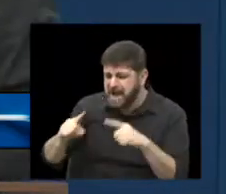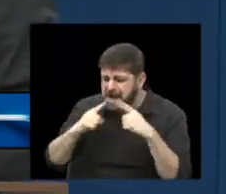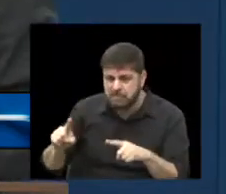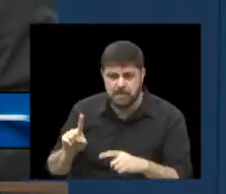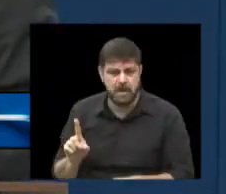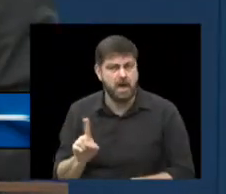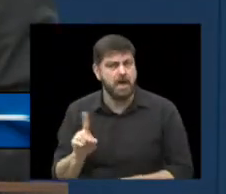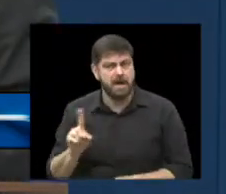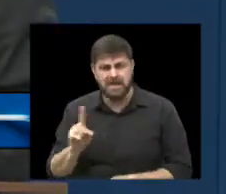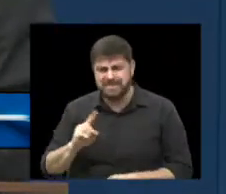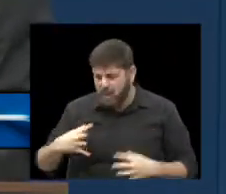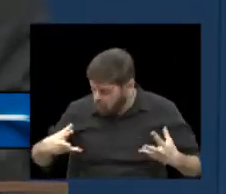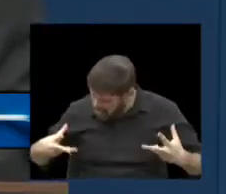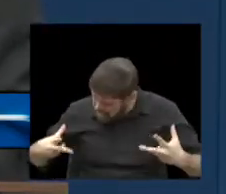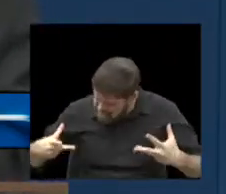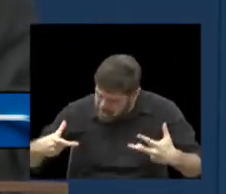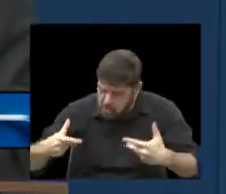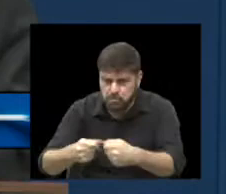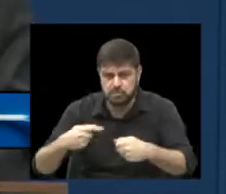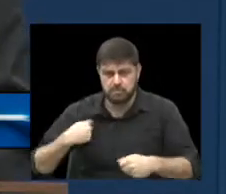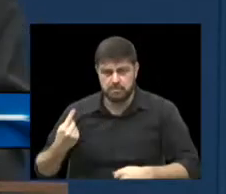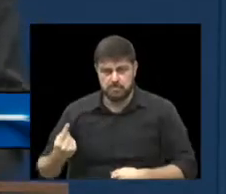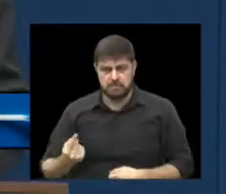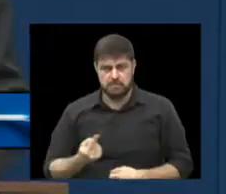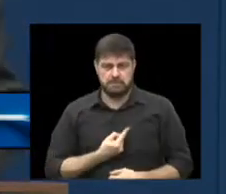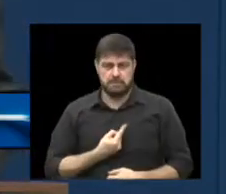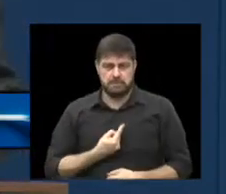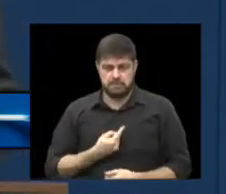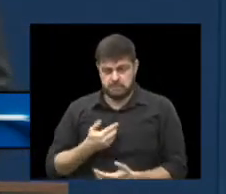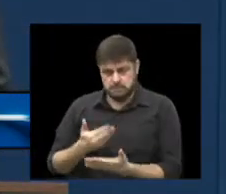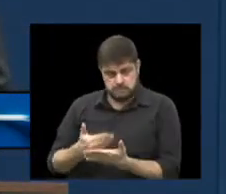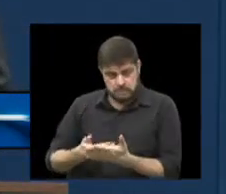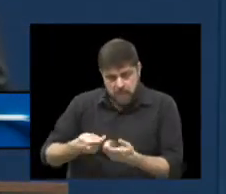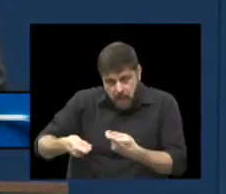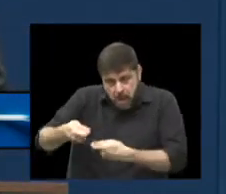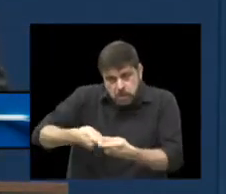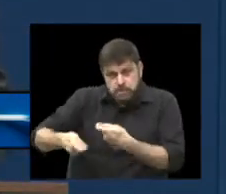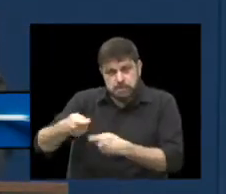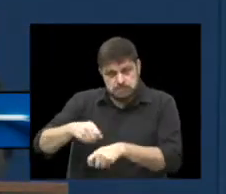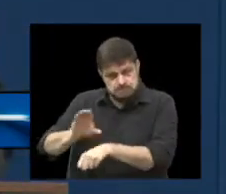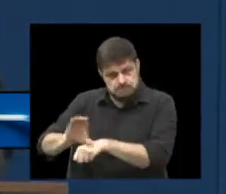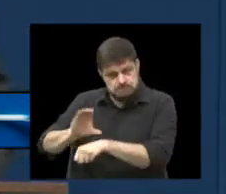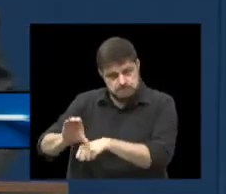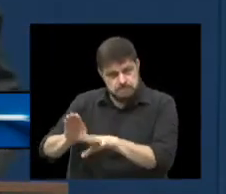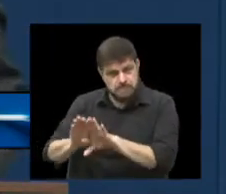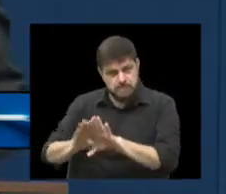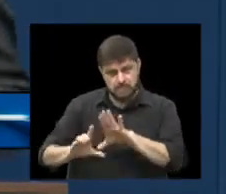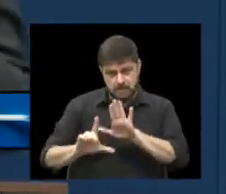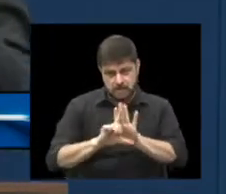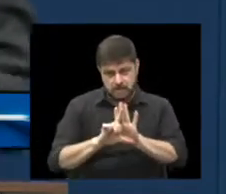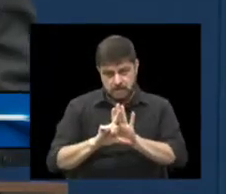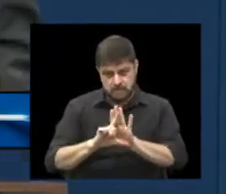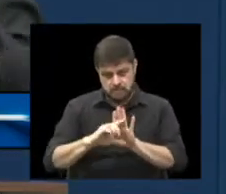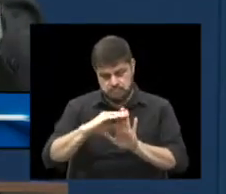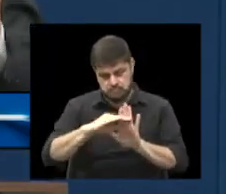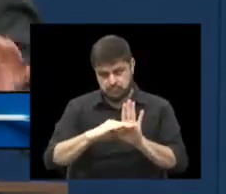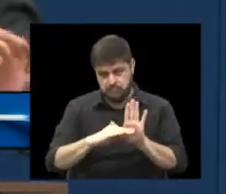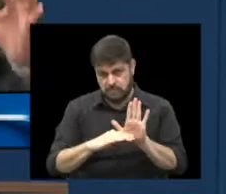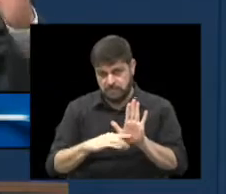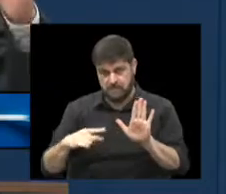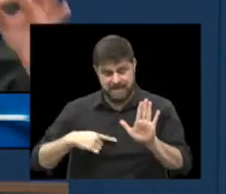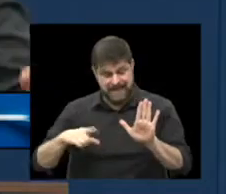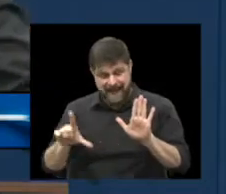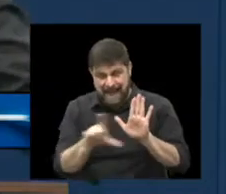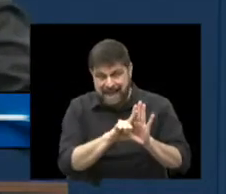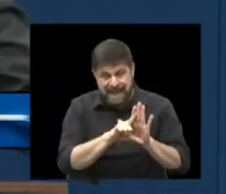assim? Nós aprendemos no direito administrativo e na legislação que a lei vale